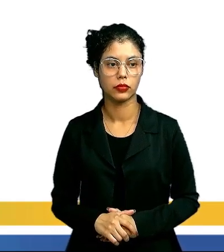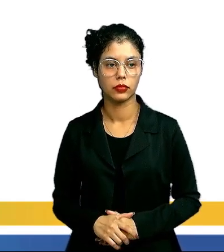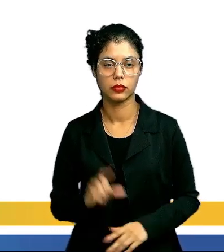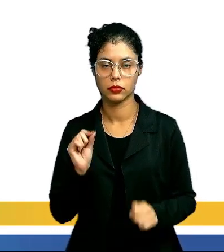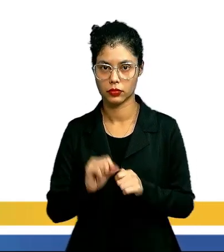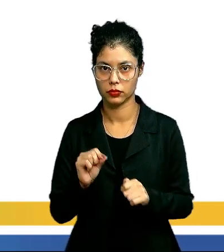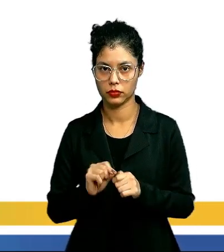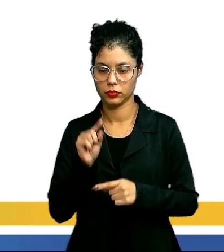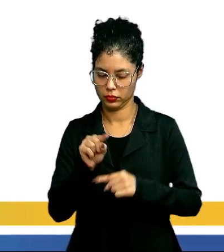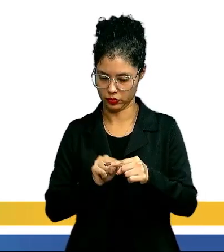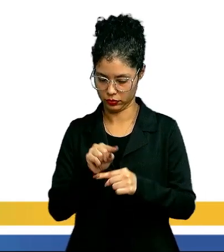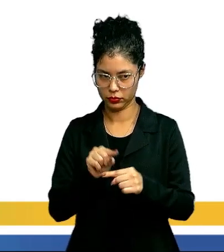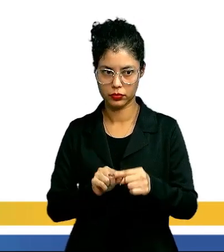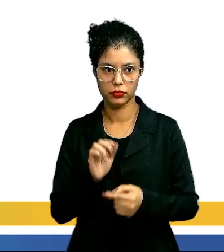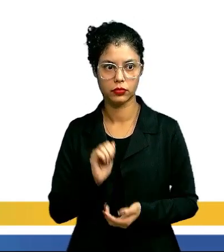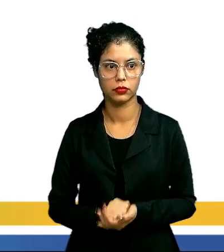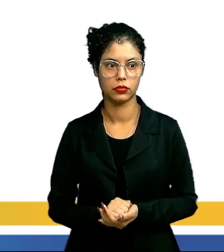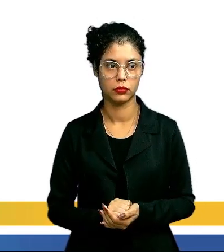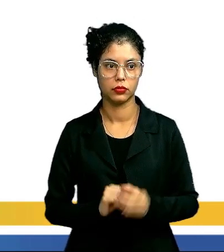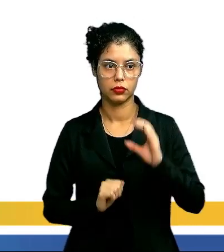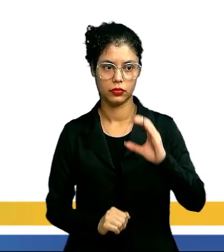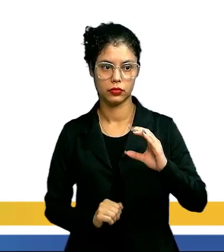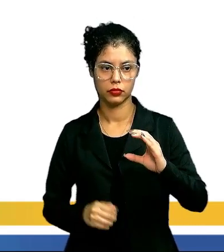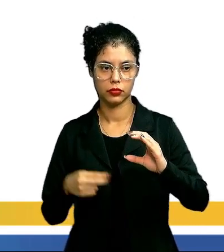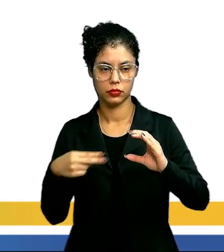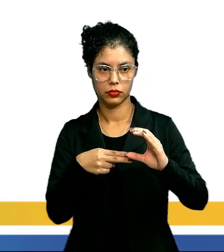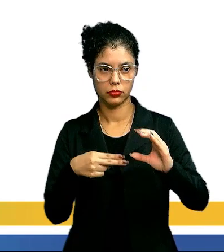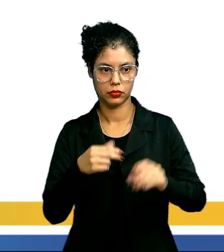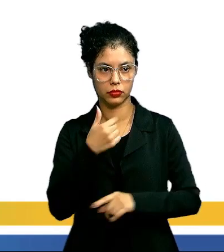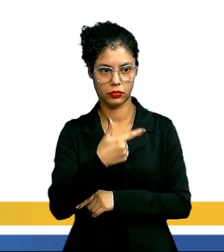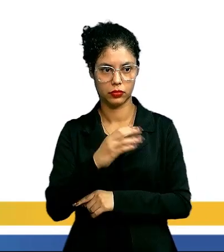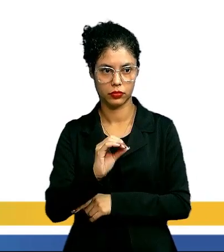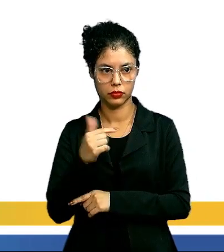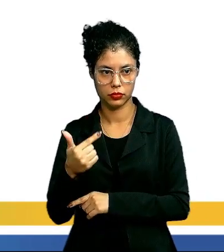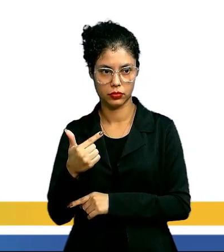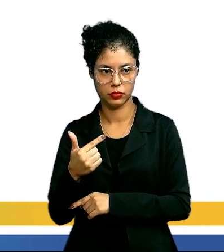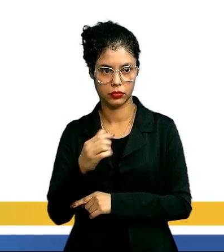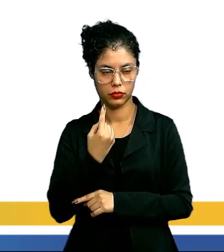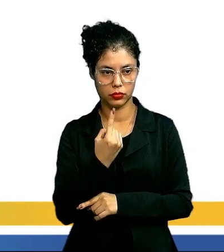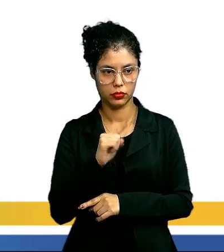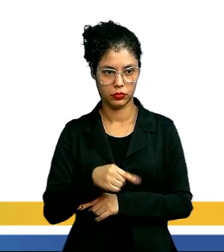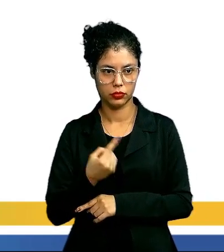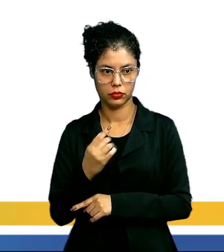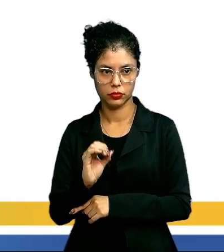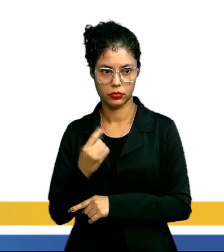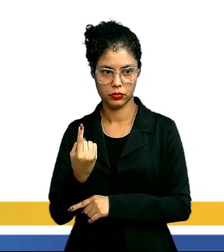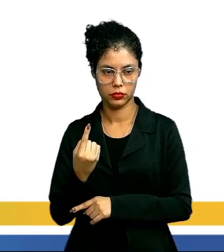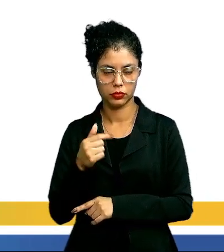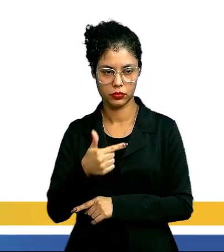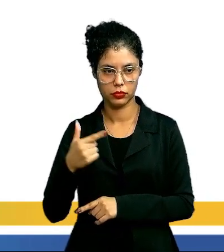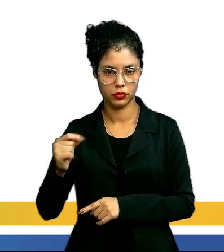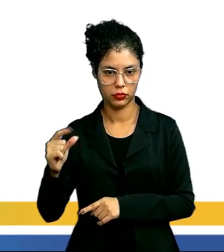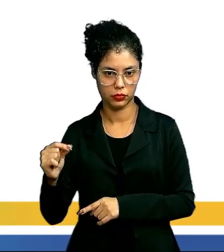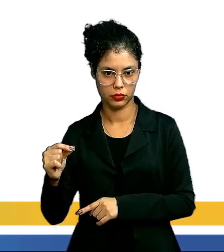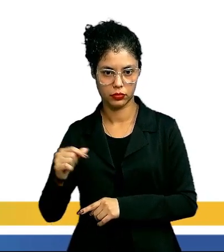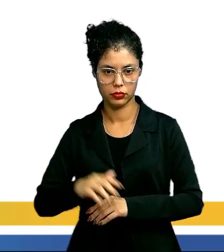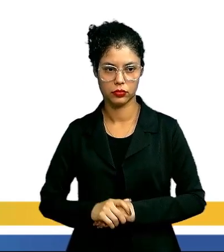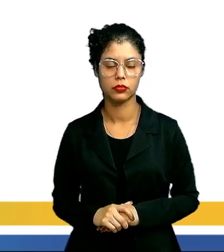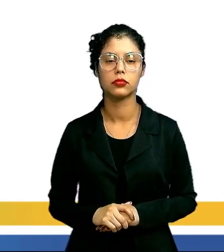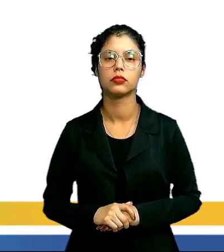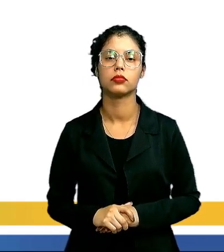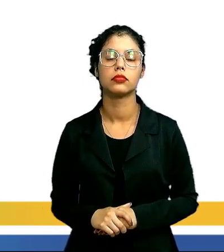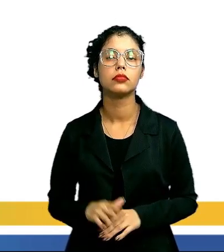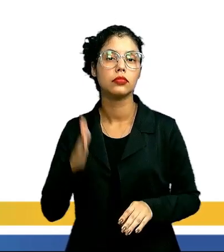fazendo a divisão nós temos ó 202 dividido para 1,01 é igual a r$ 200 então